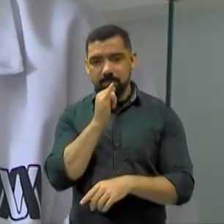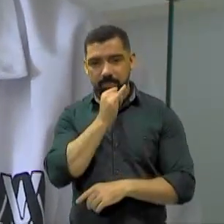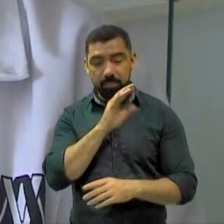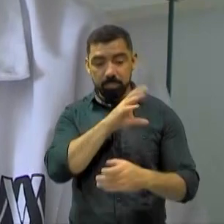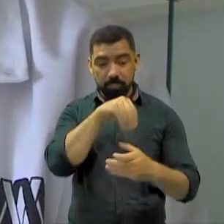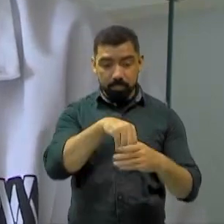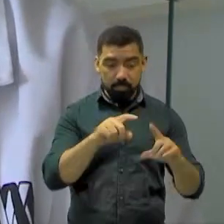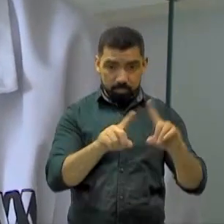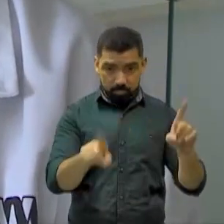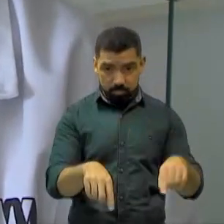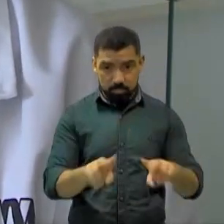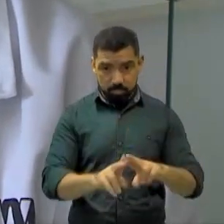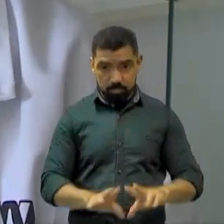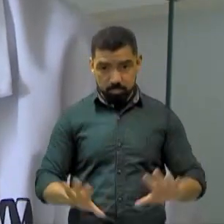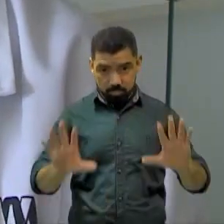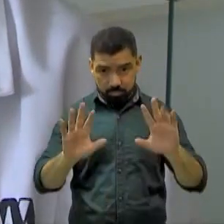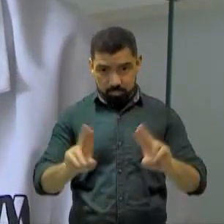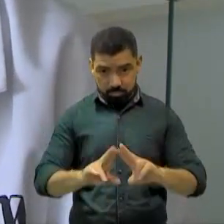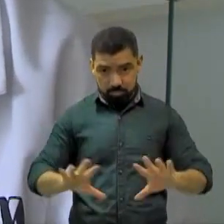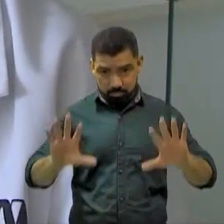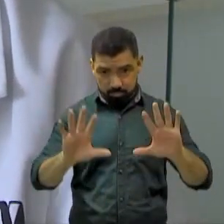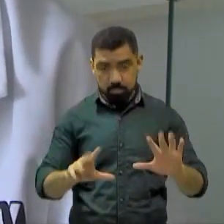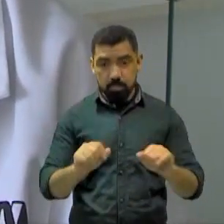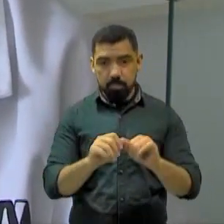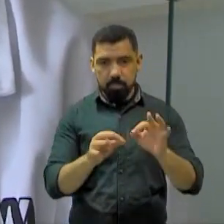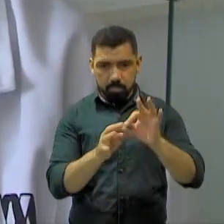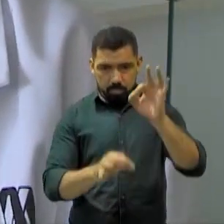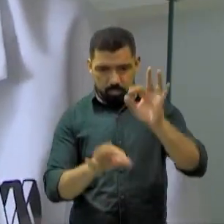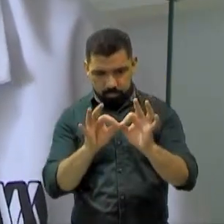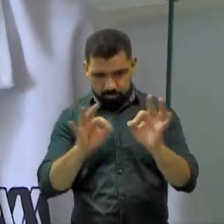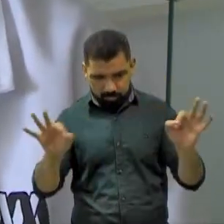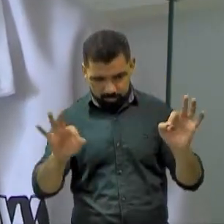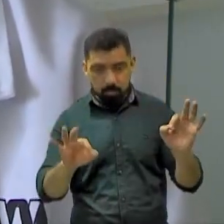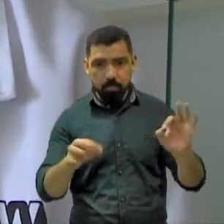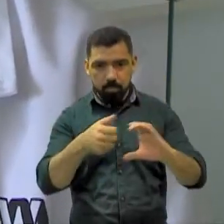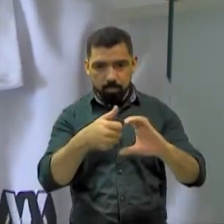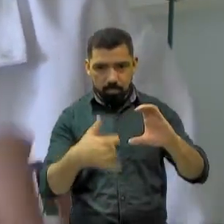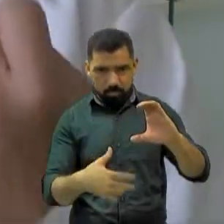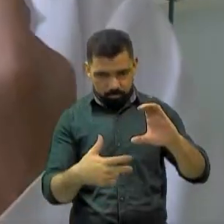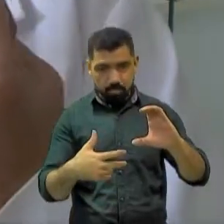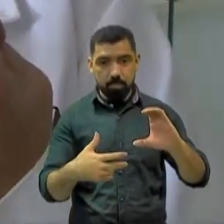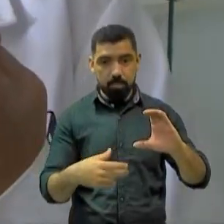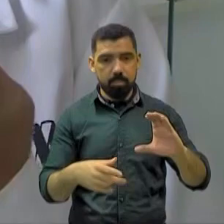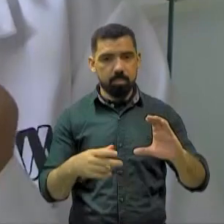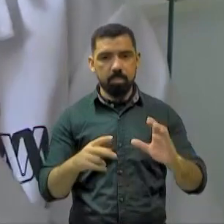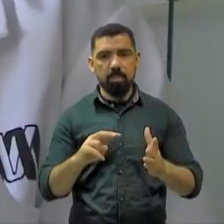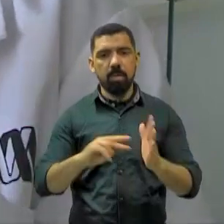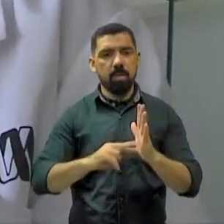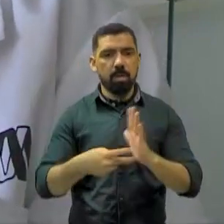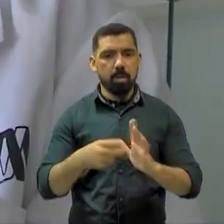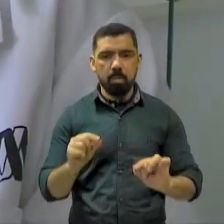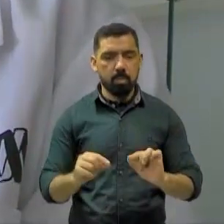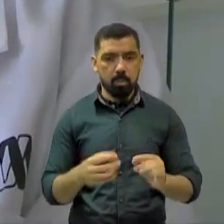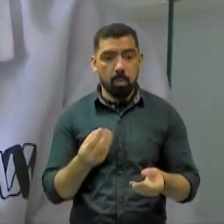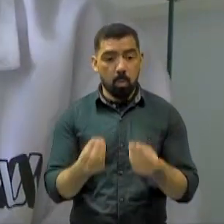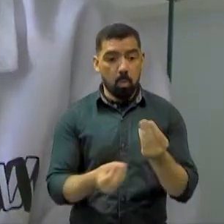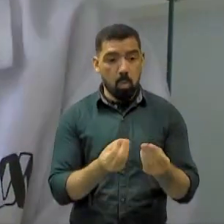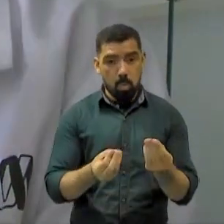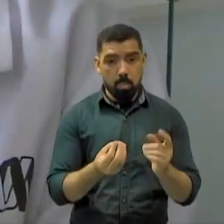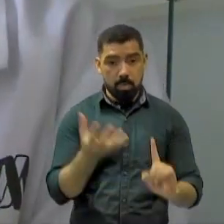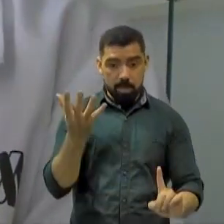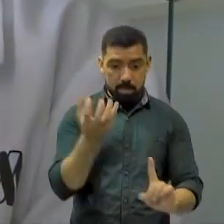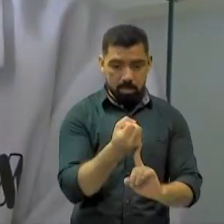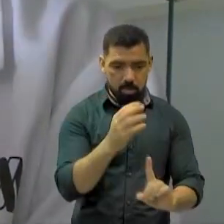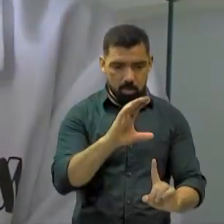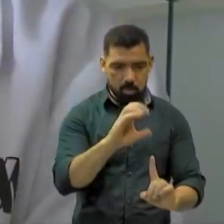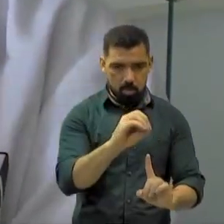UFC mede propriedades fundamentais desses materiais, em outras palavras, como é que ele retém CO2 de acordo com a